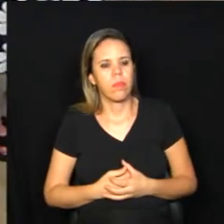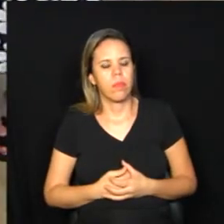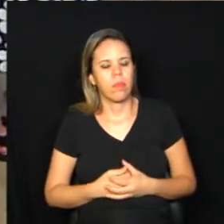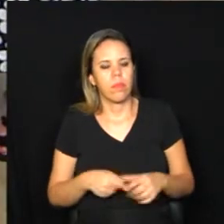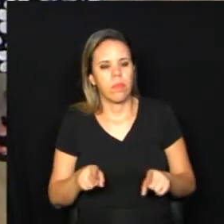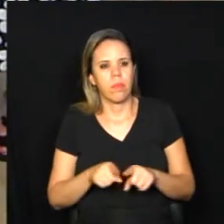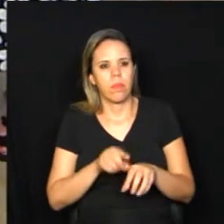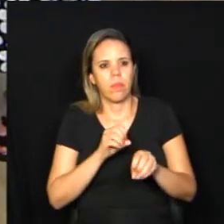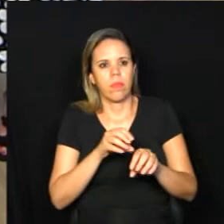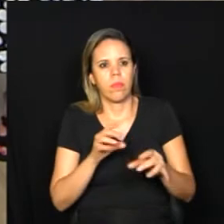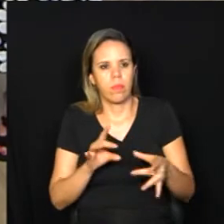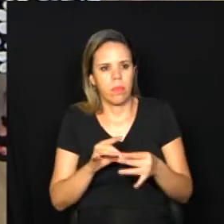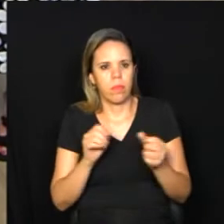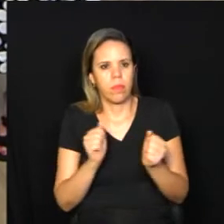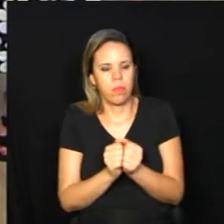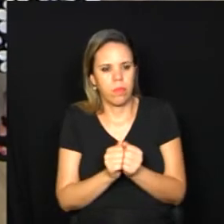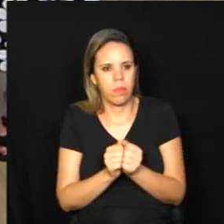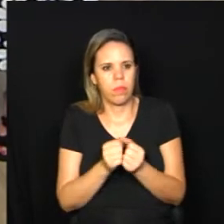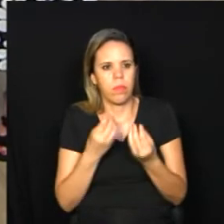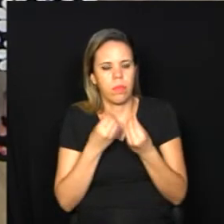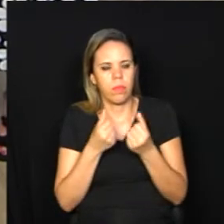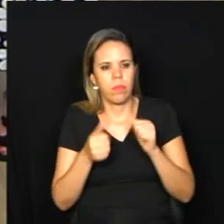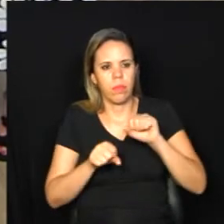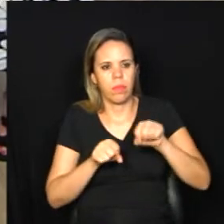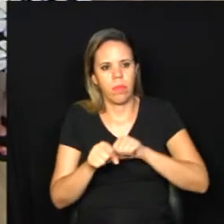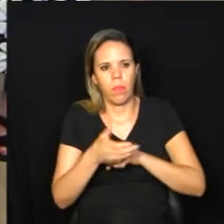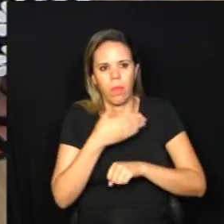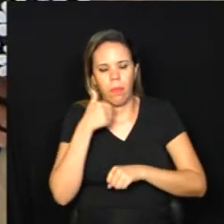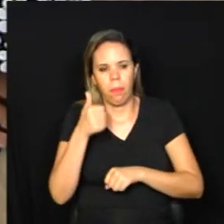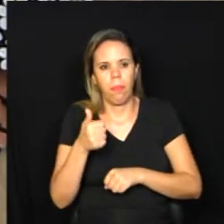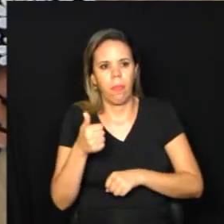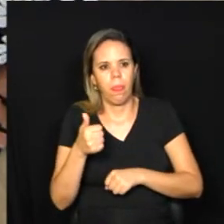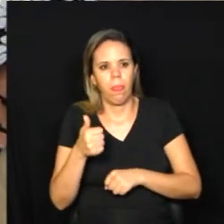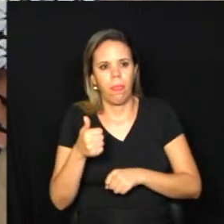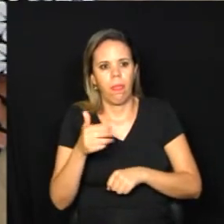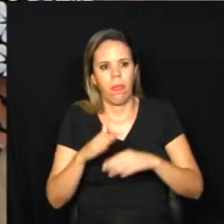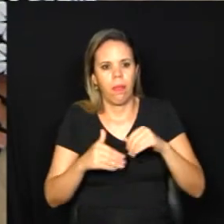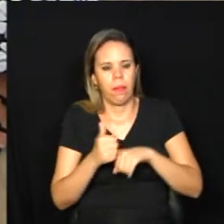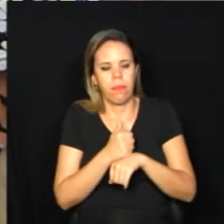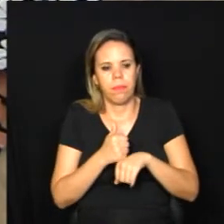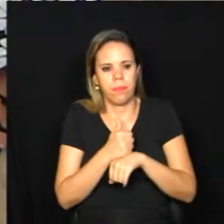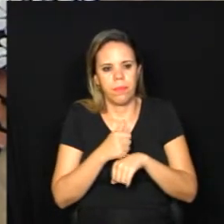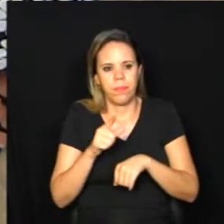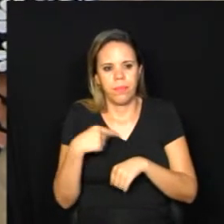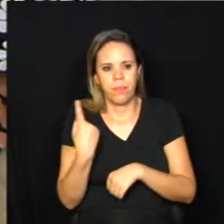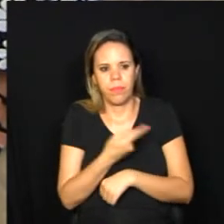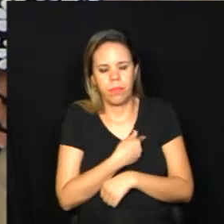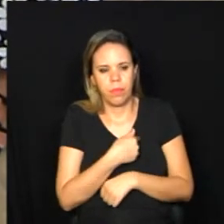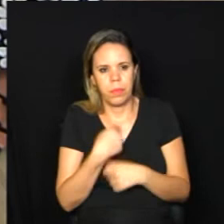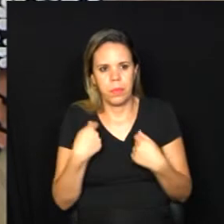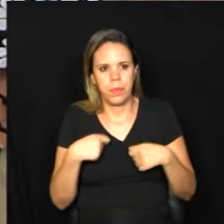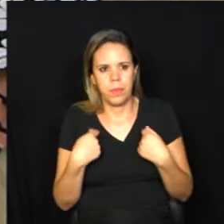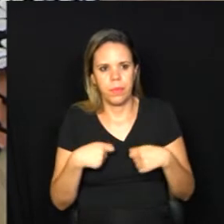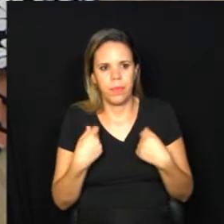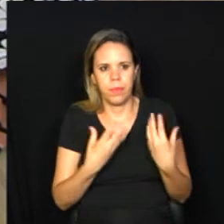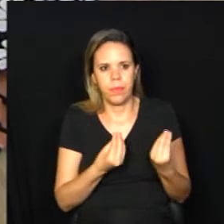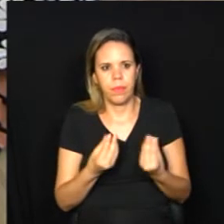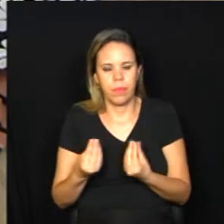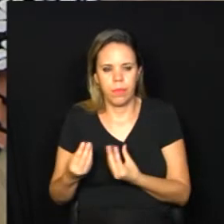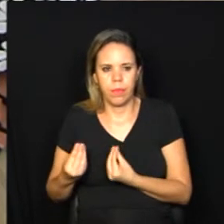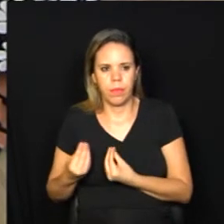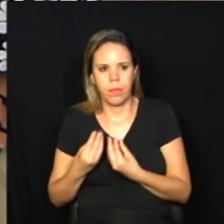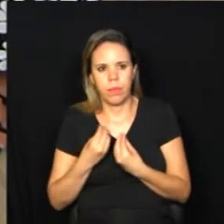educação juntamente com uma qualificação para a formação profissional, que é algo que nós estamos precisando bastante, né?